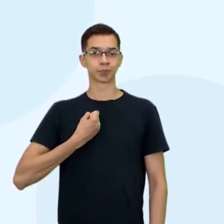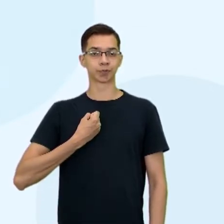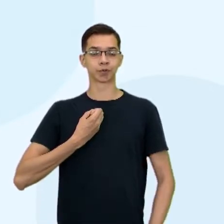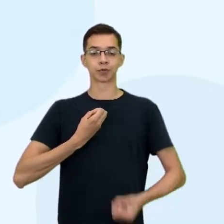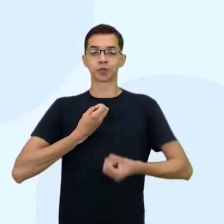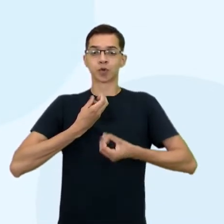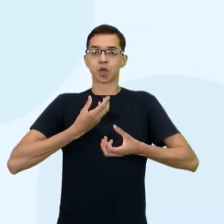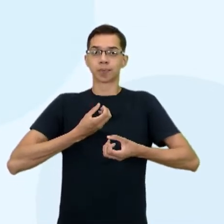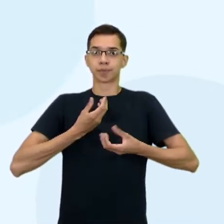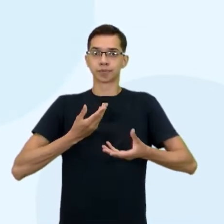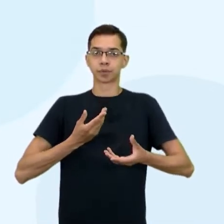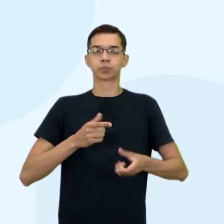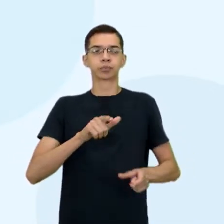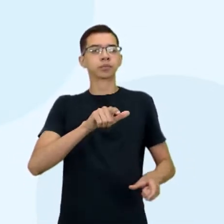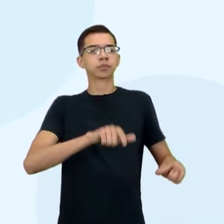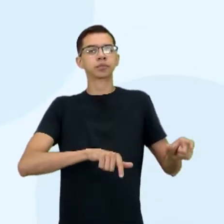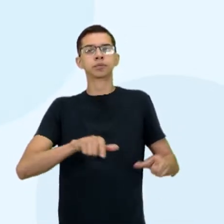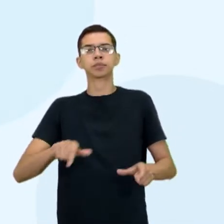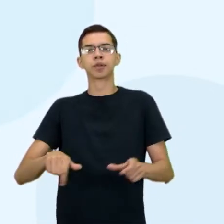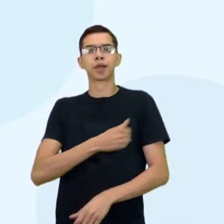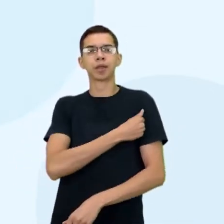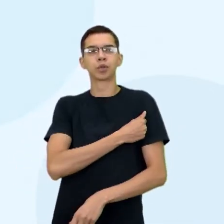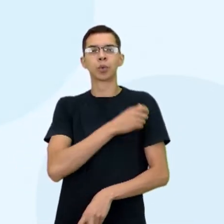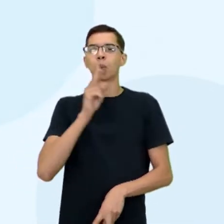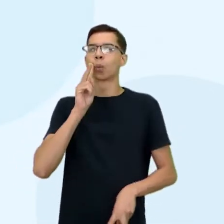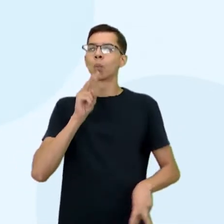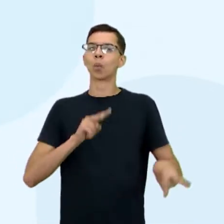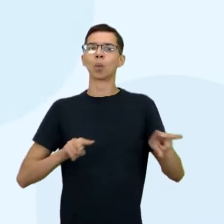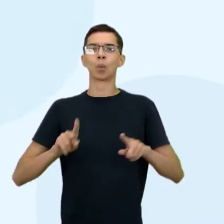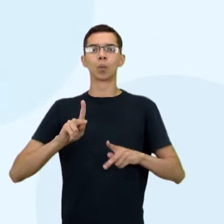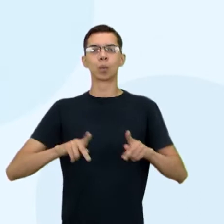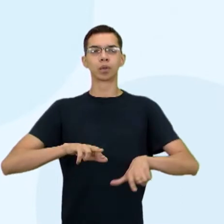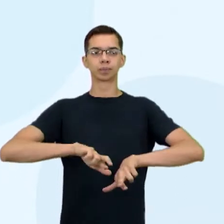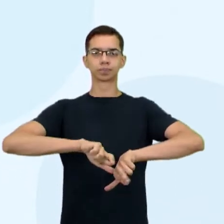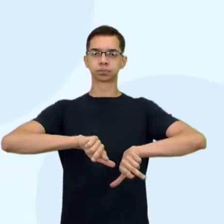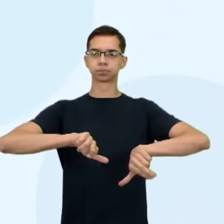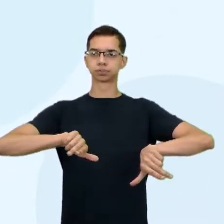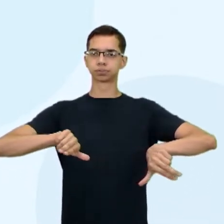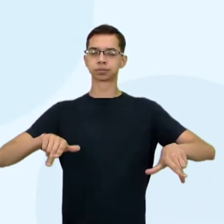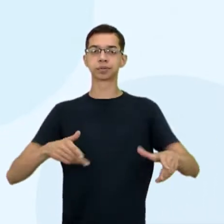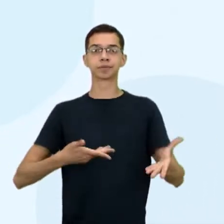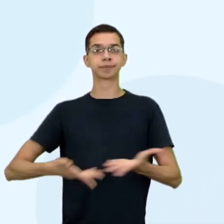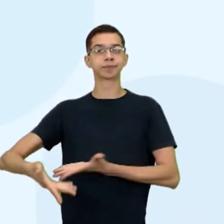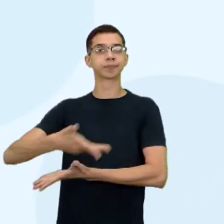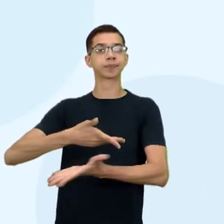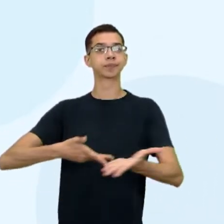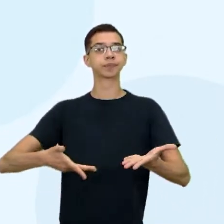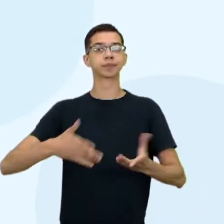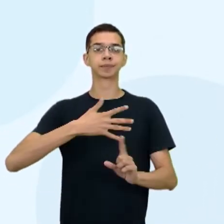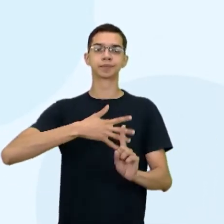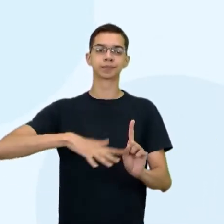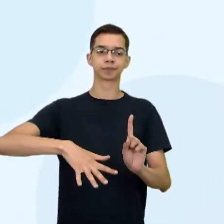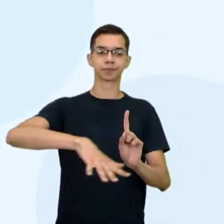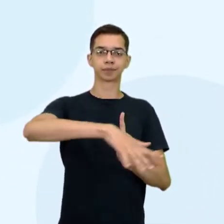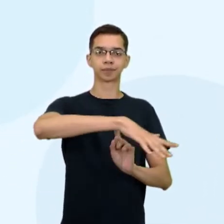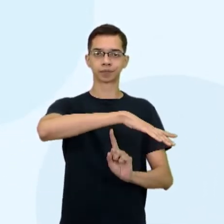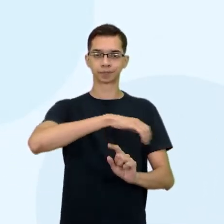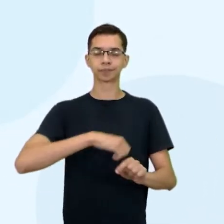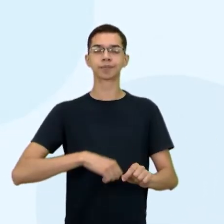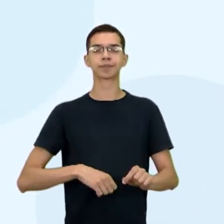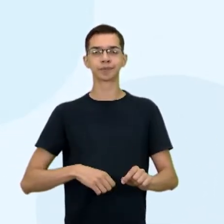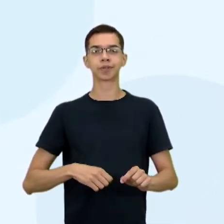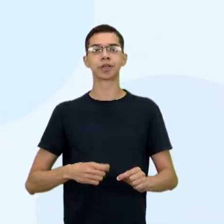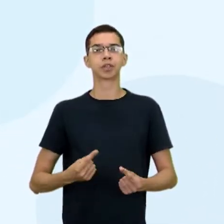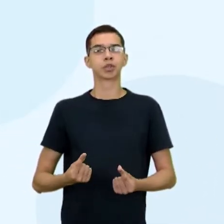as populações e as diferentes interações humanas com o meio ambiente e o desenvolvimento econômico